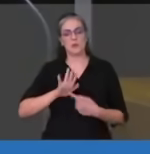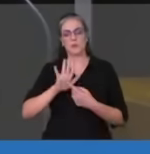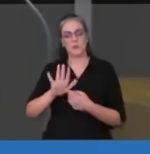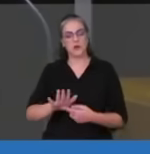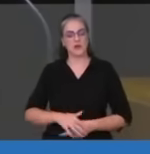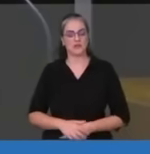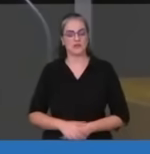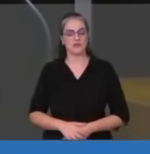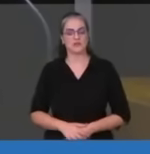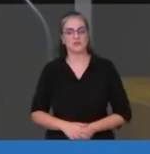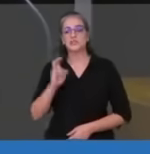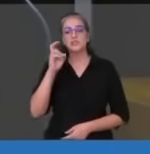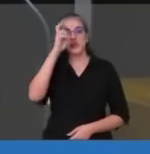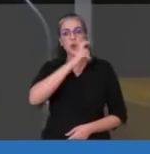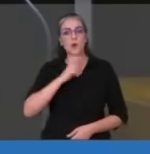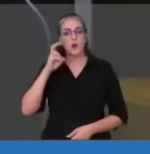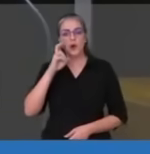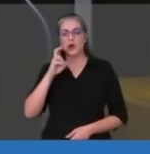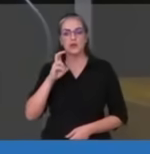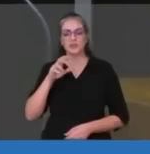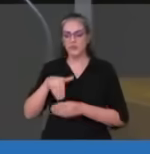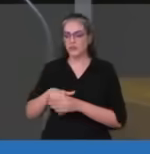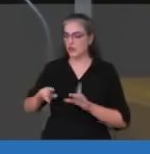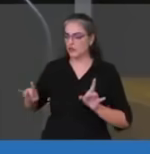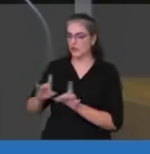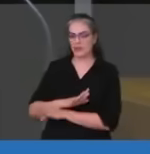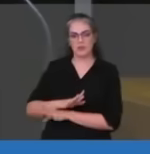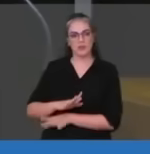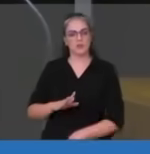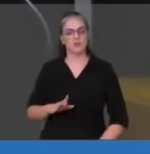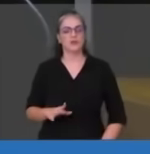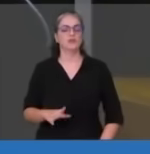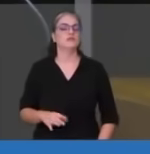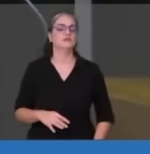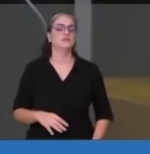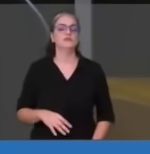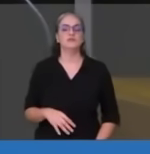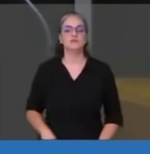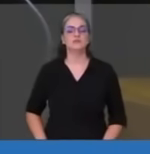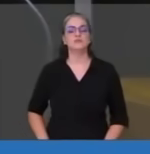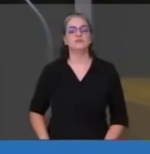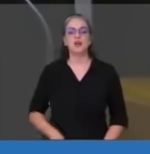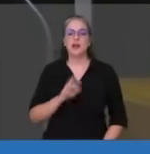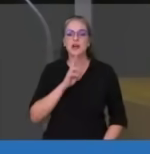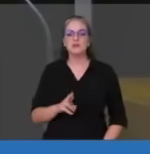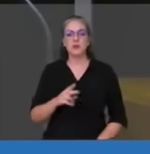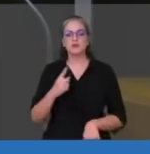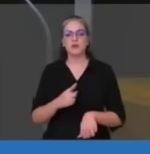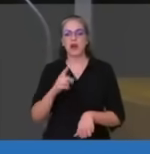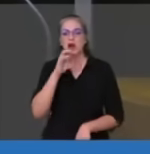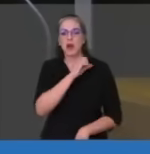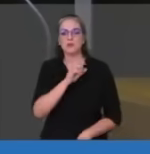máximo 5 horas após o encerramento desse pleito Nacional Municipal nós sabemos os resultados